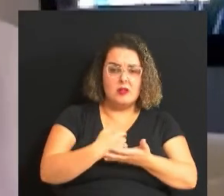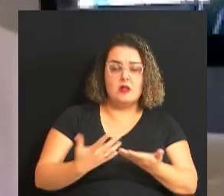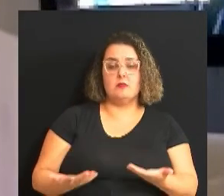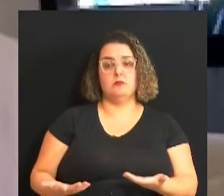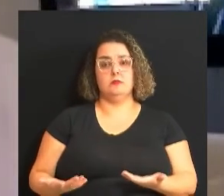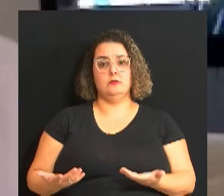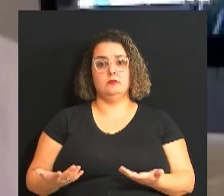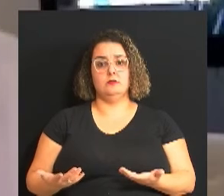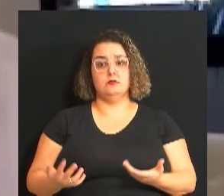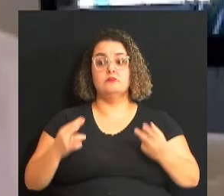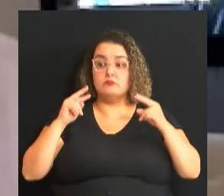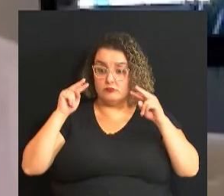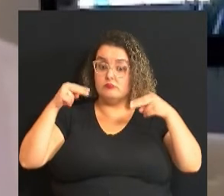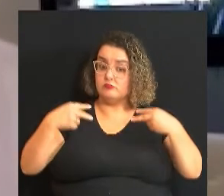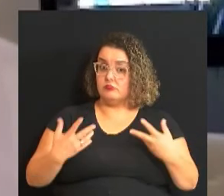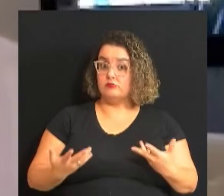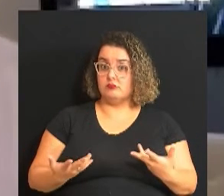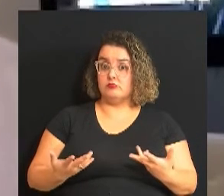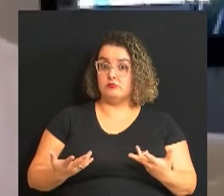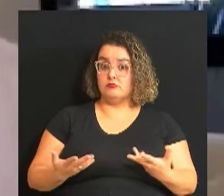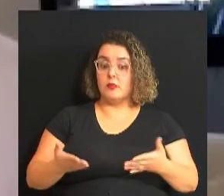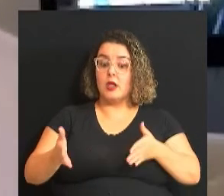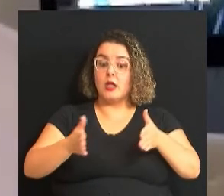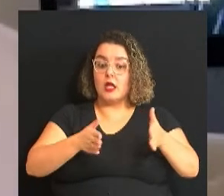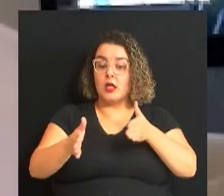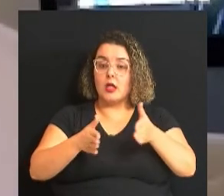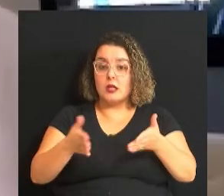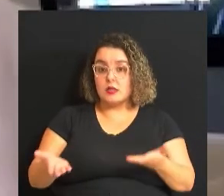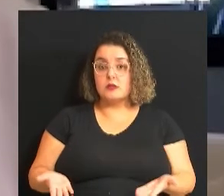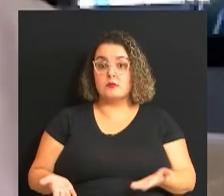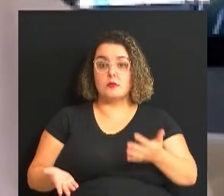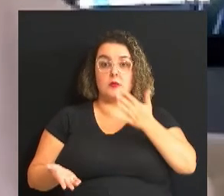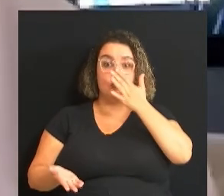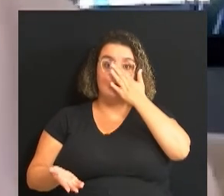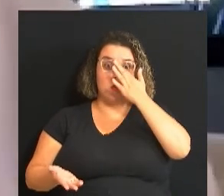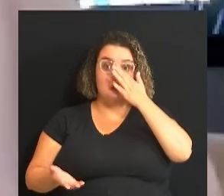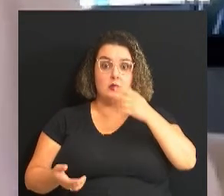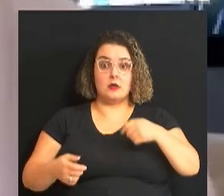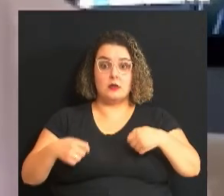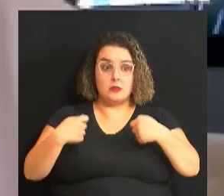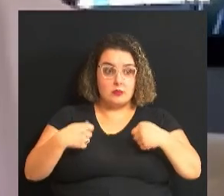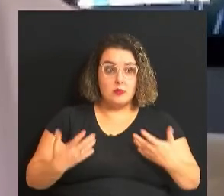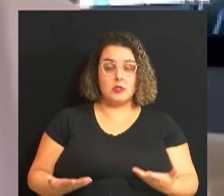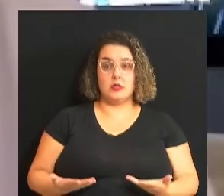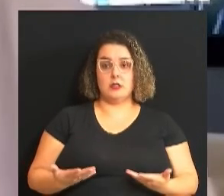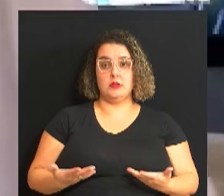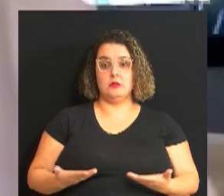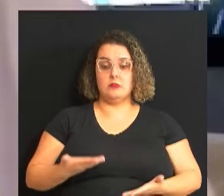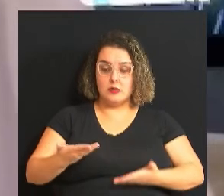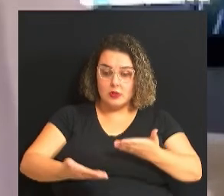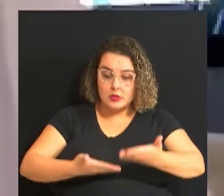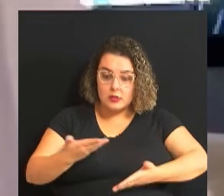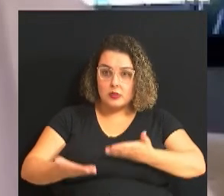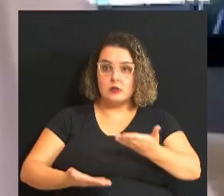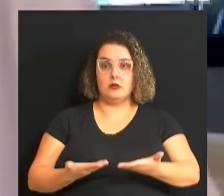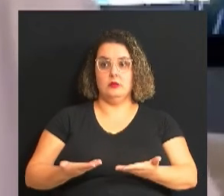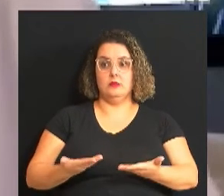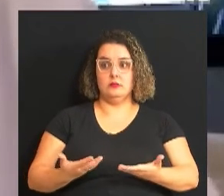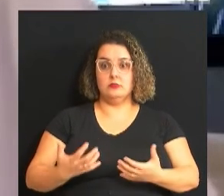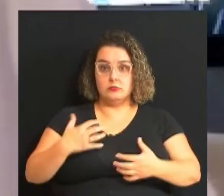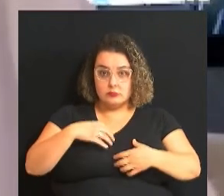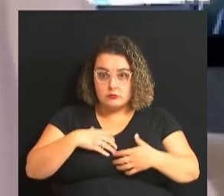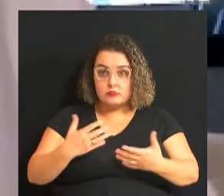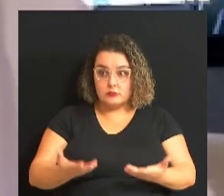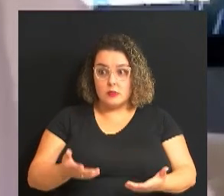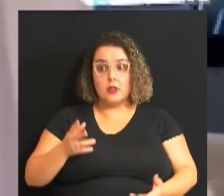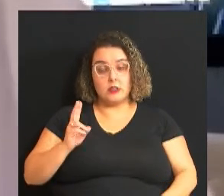ir reconhecendo aqueles momentos, aquelas necessidades da pessoa e vai tratando ela de acordo com isso.